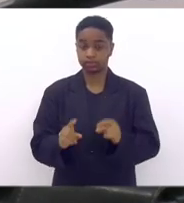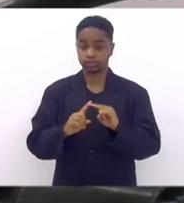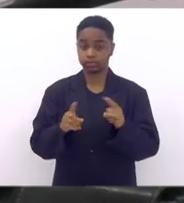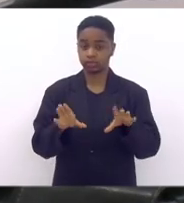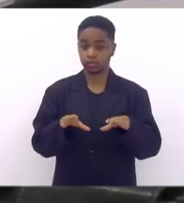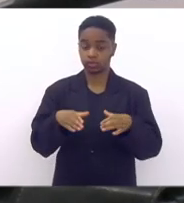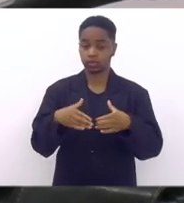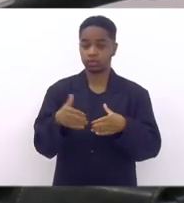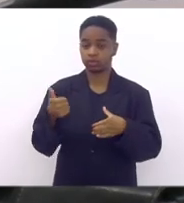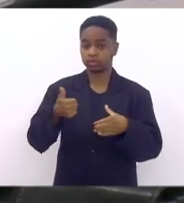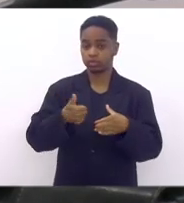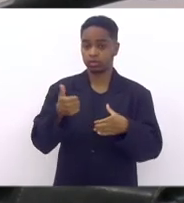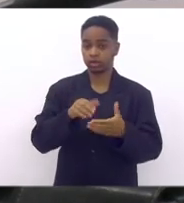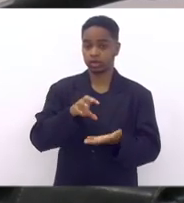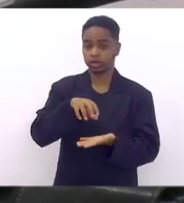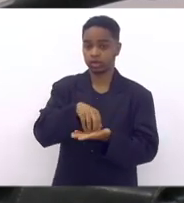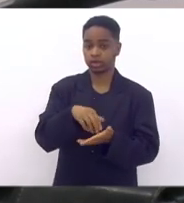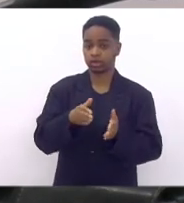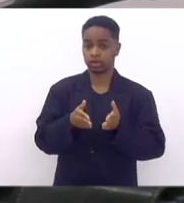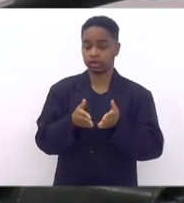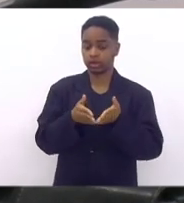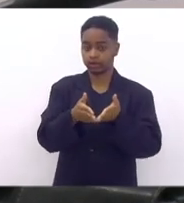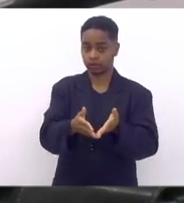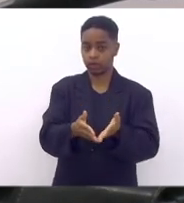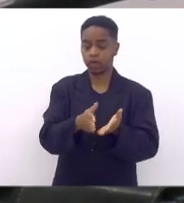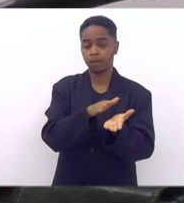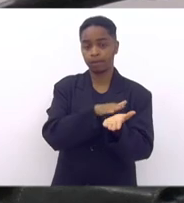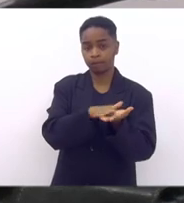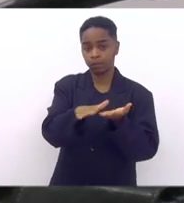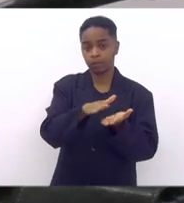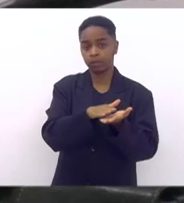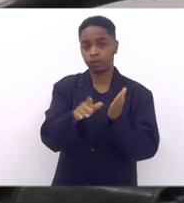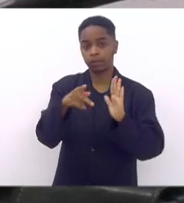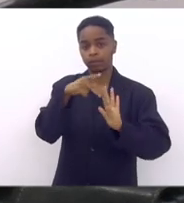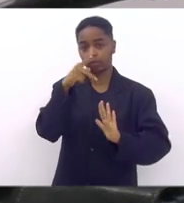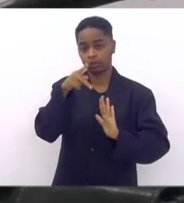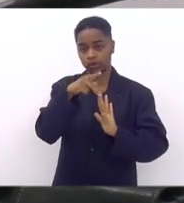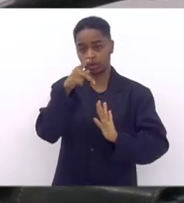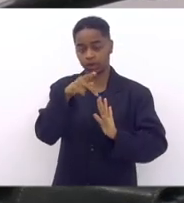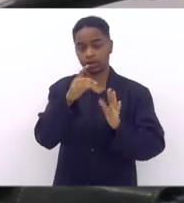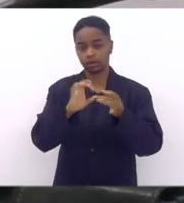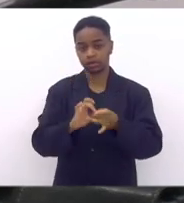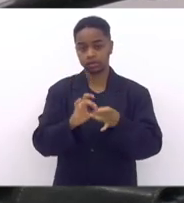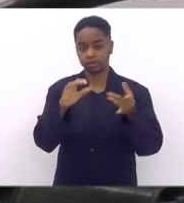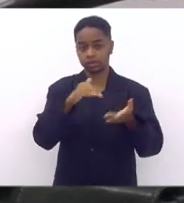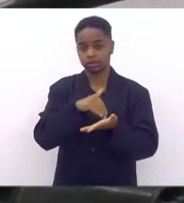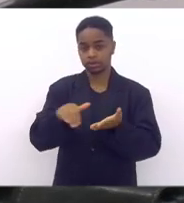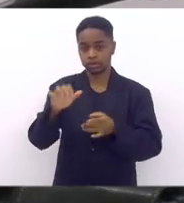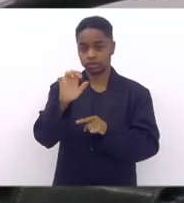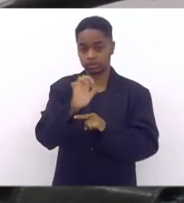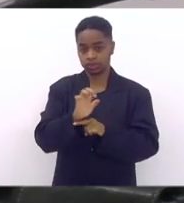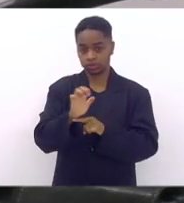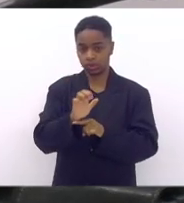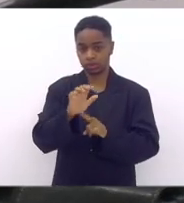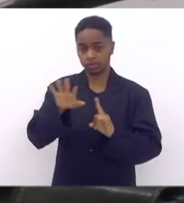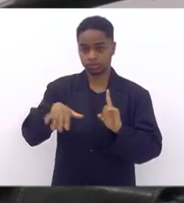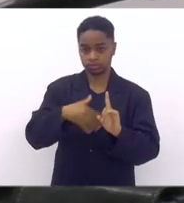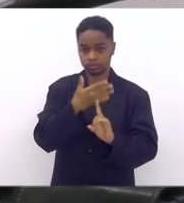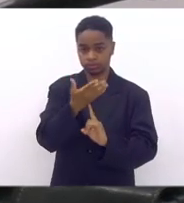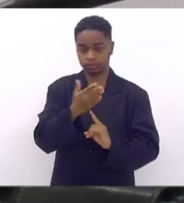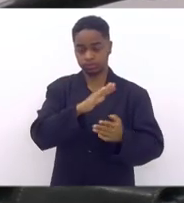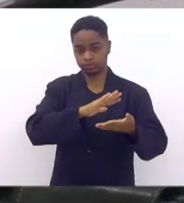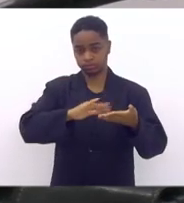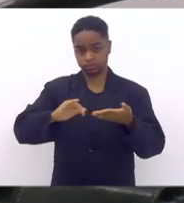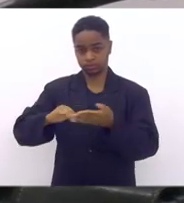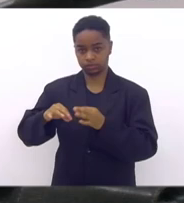distrito naval publicou em setembro de 2012 uma portaria pelo qual autorizava a secretaria de estado do meio ambiente a remover as embarcações